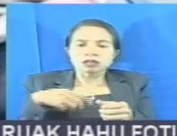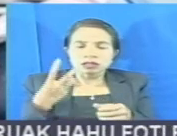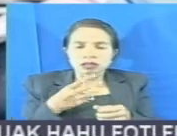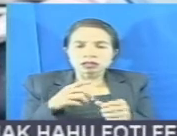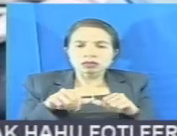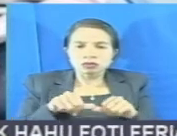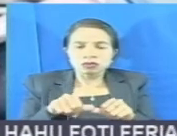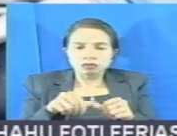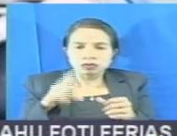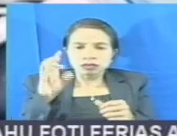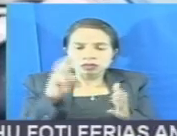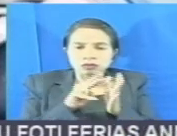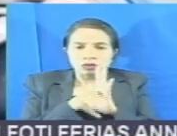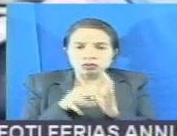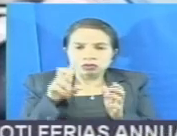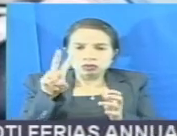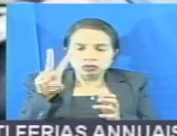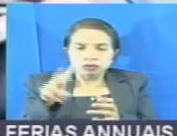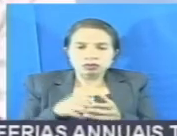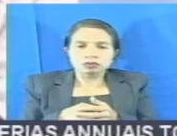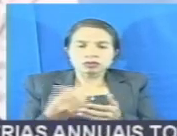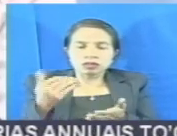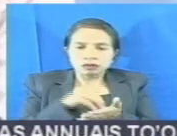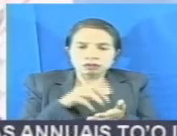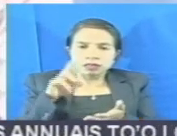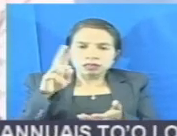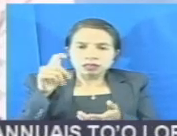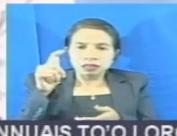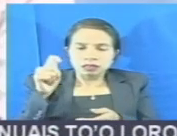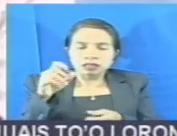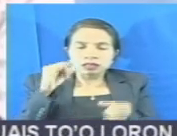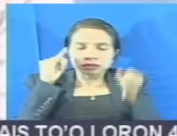falar e a seguimentos da Rolugnian, não, how, amito, conhecerás, ita fila e gasta o estúdio, onde acompanha a informação, se ele, a turma.